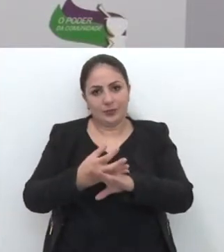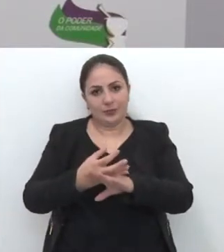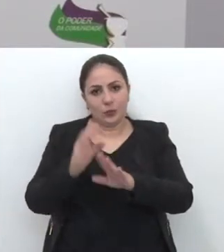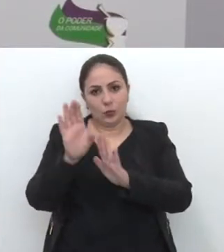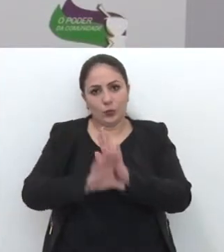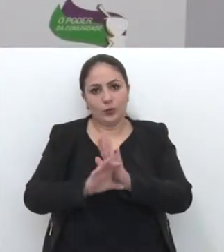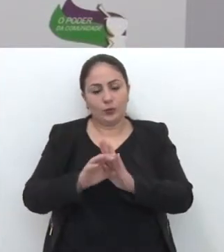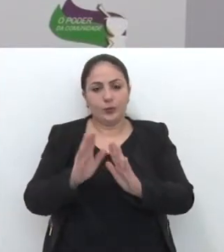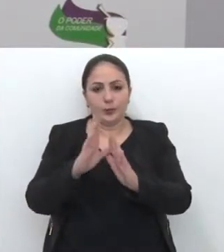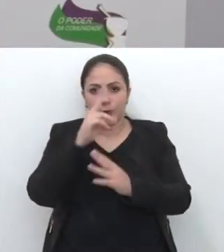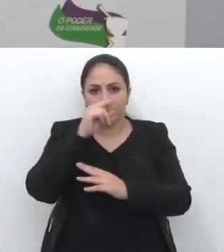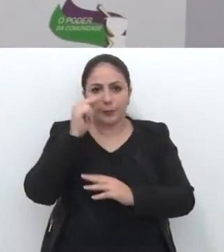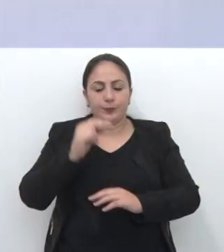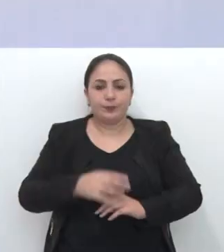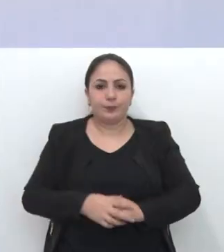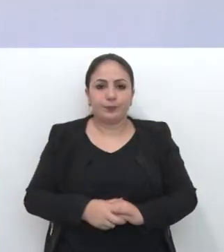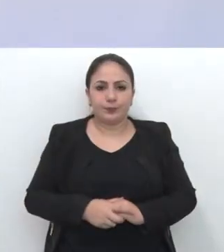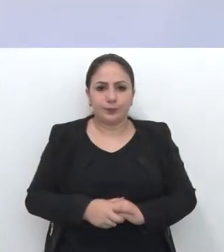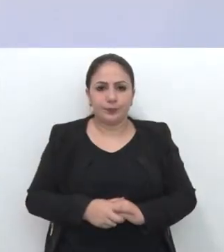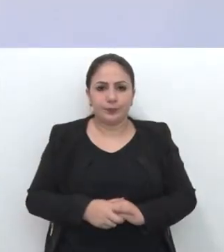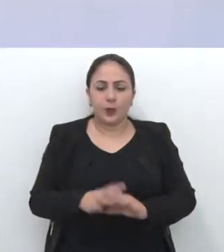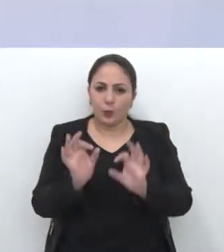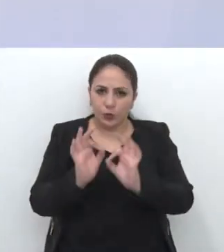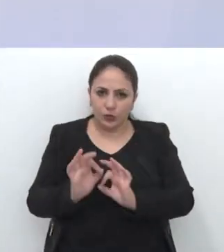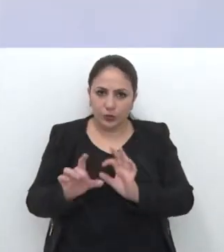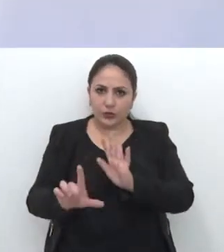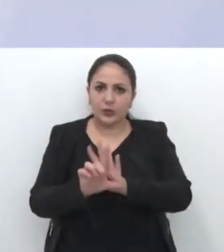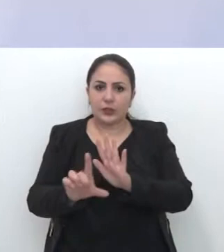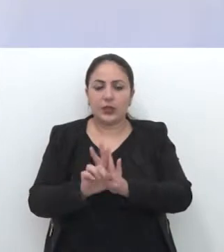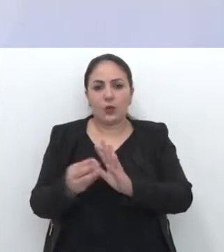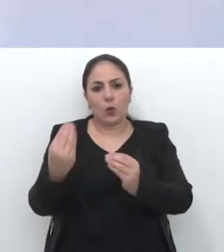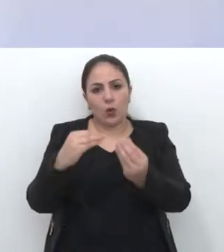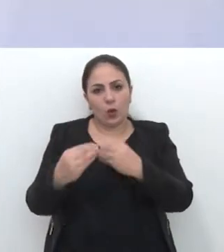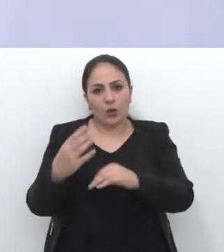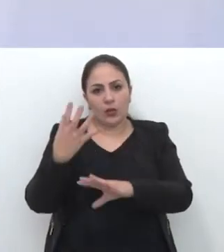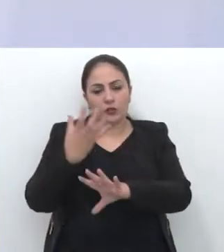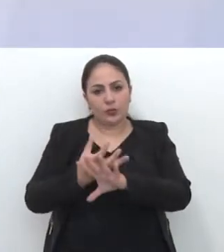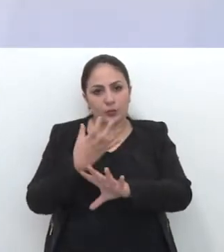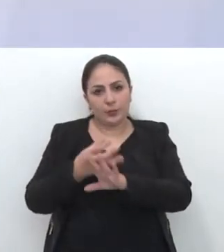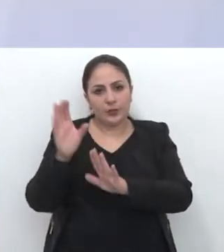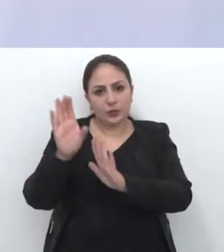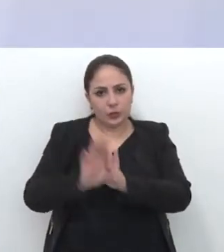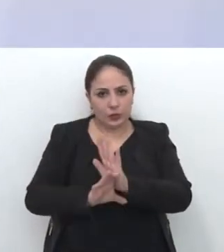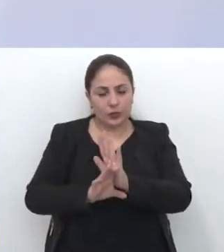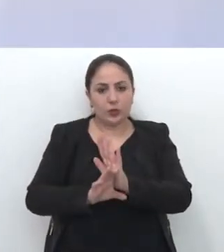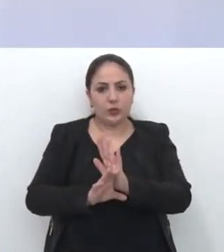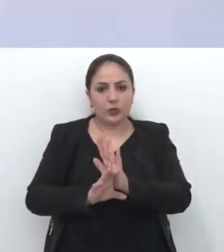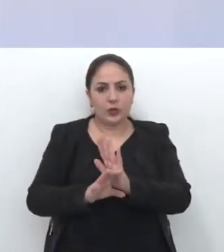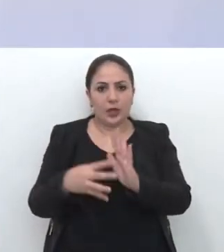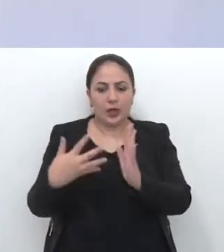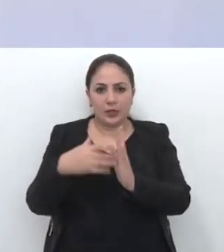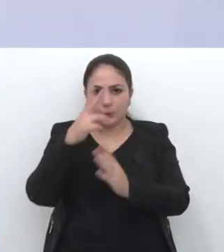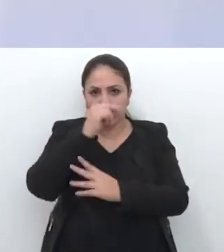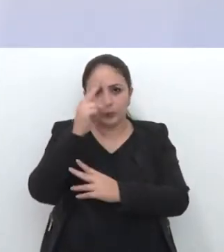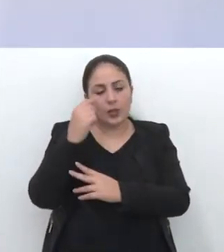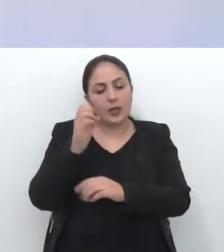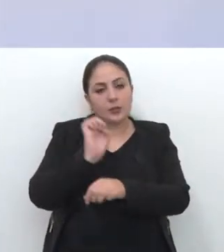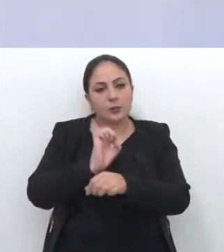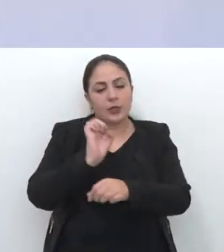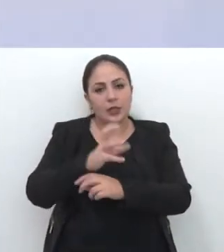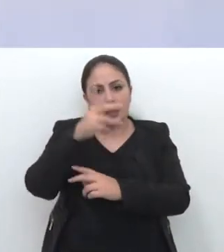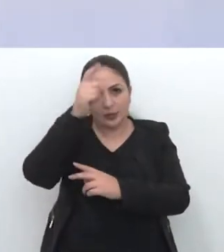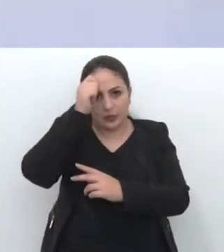dessa matéria na grade curricular municipal. O projeto de lei que inclui a disciplina na grade curricular da rede municipal